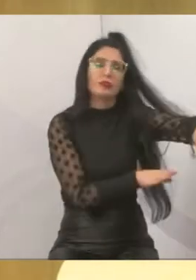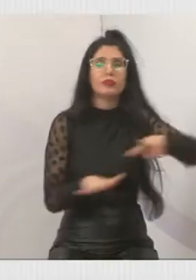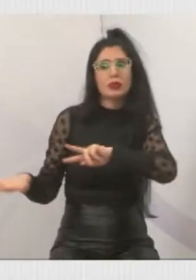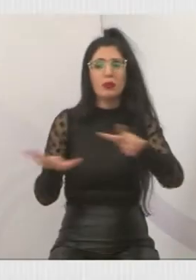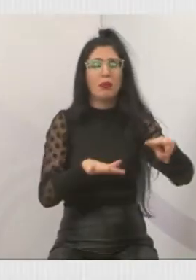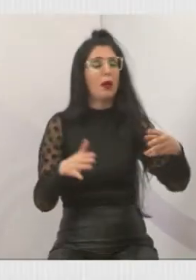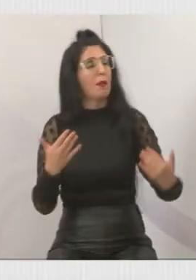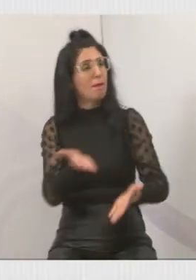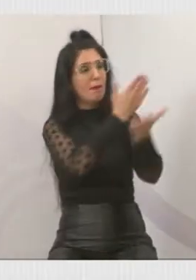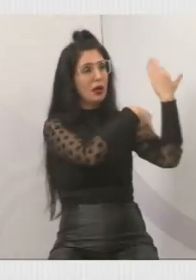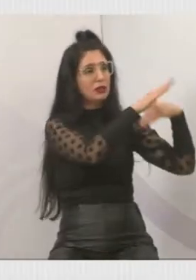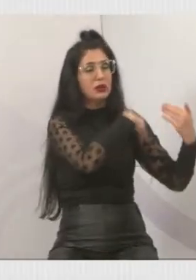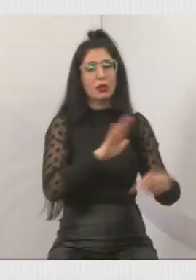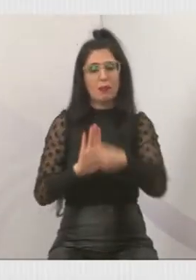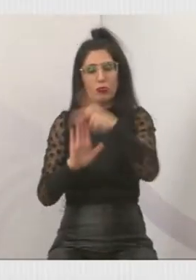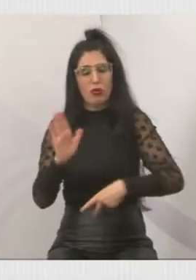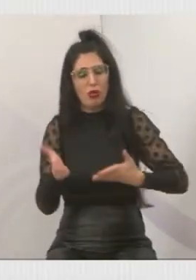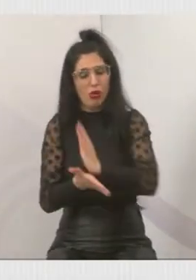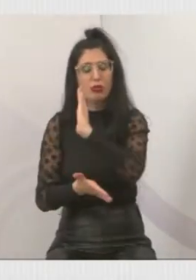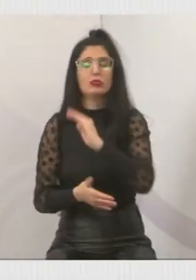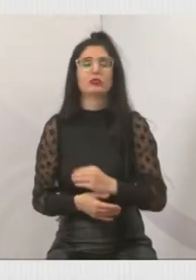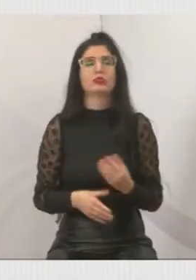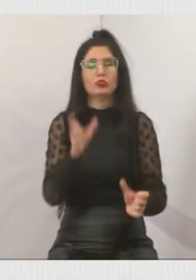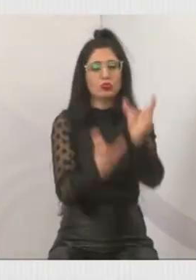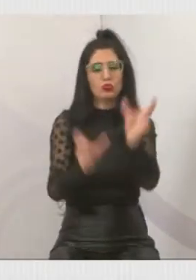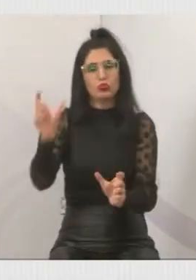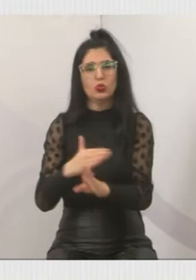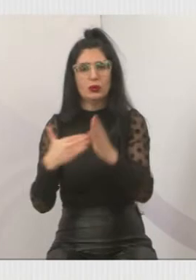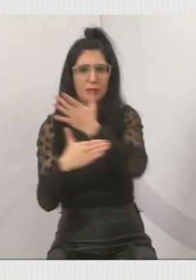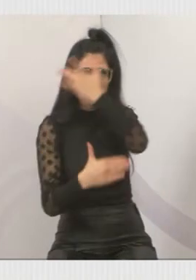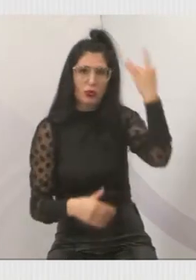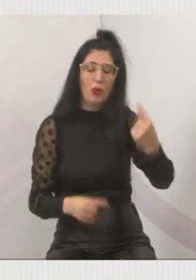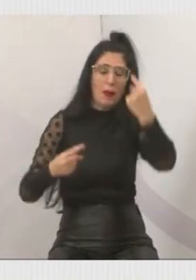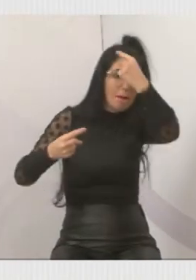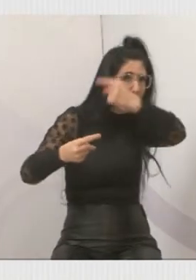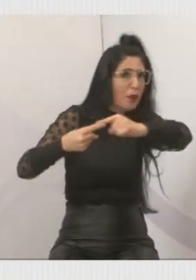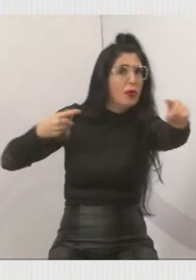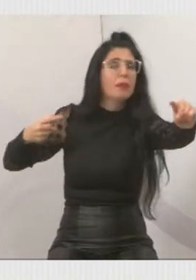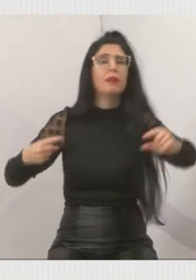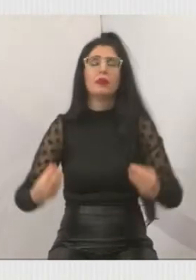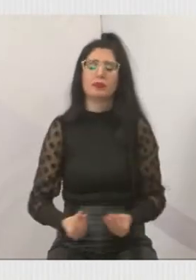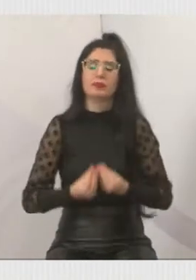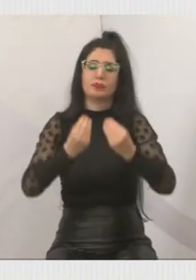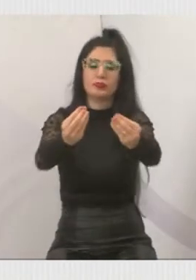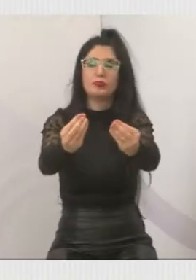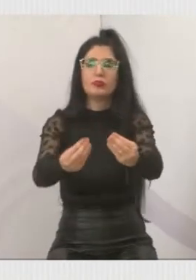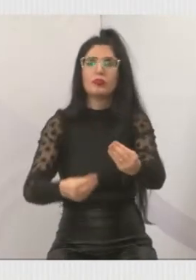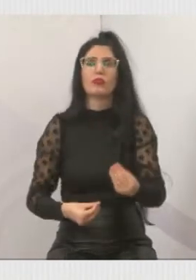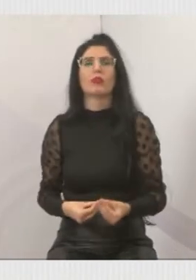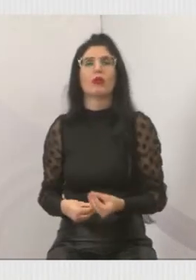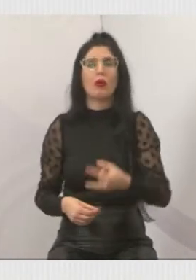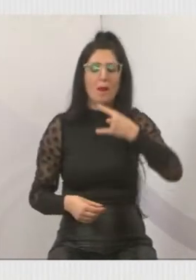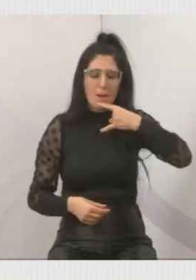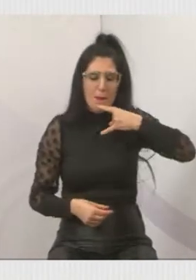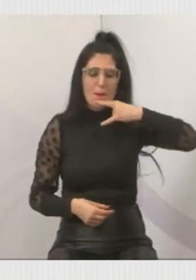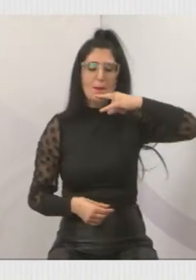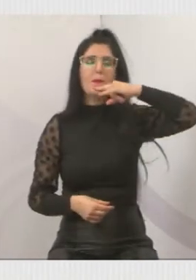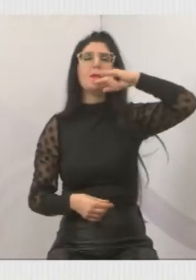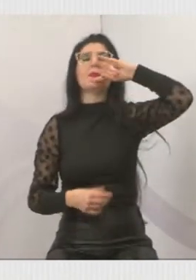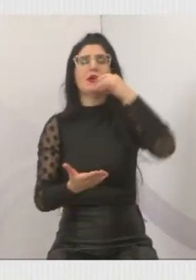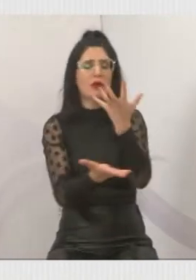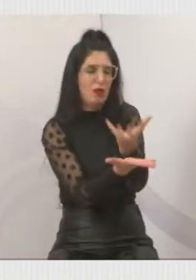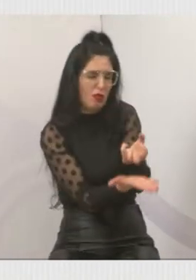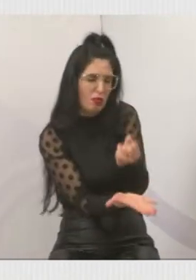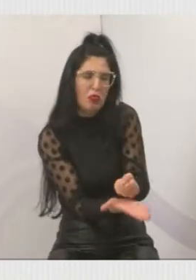nessa casa o projeto que proíbe a entrega de bebidas alcoólicas por via dos aplicativos de celular,